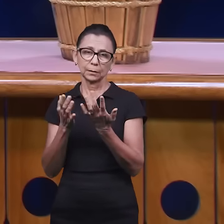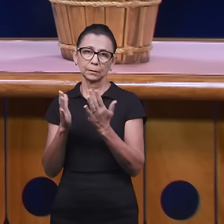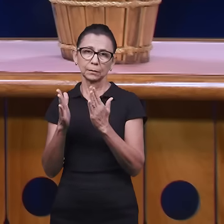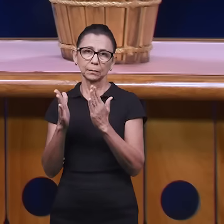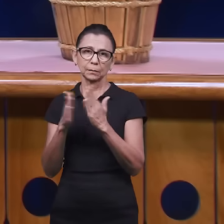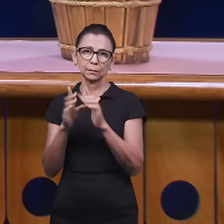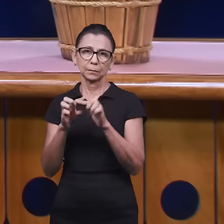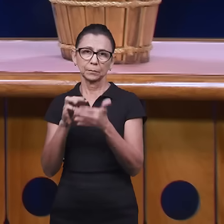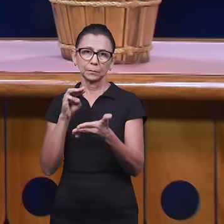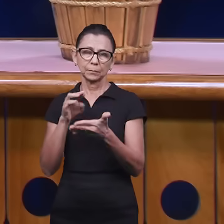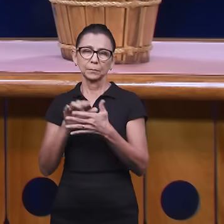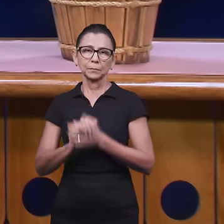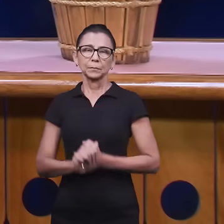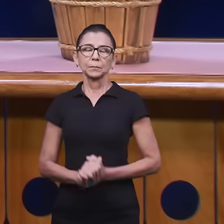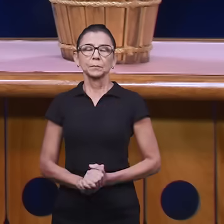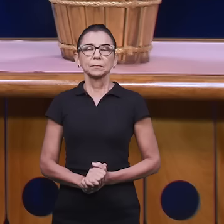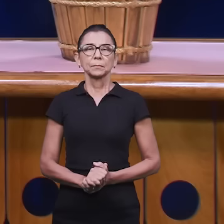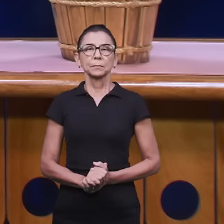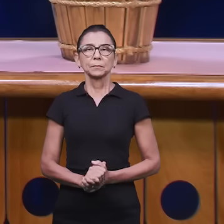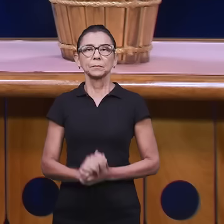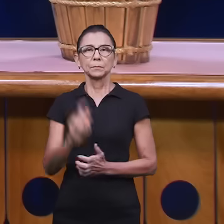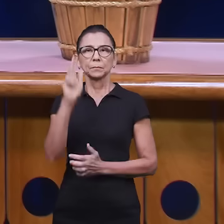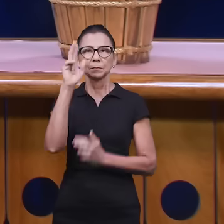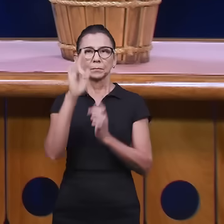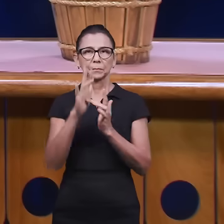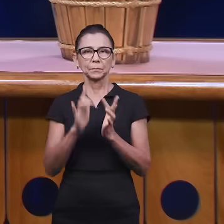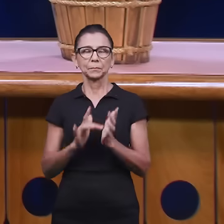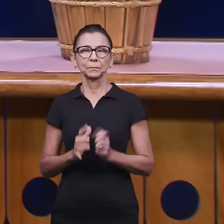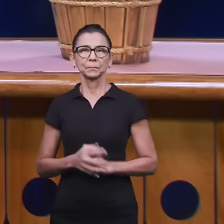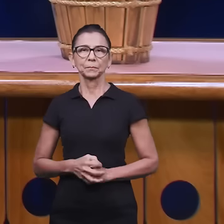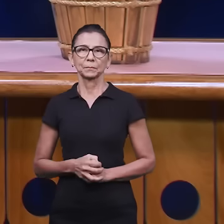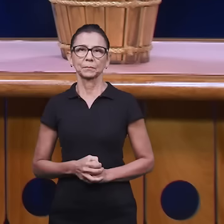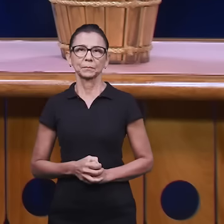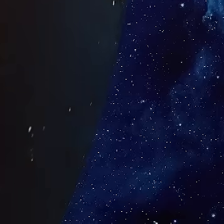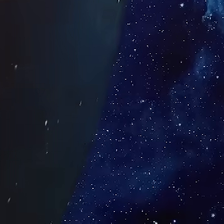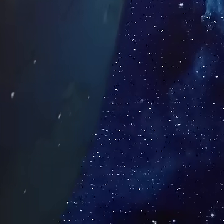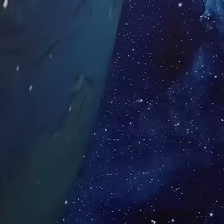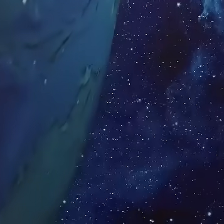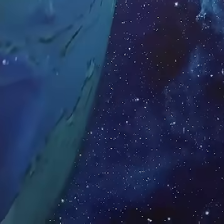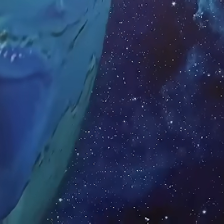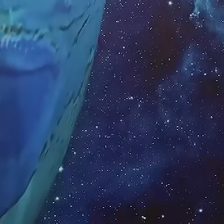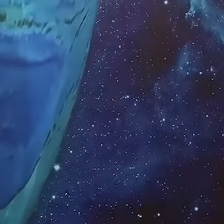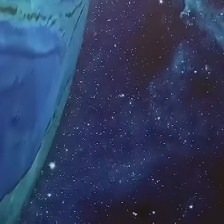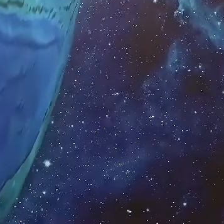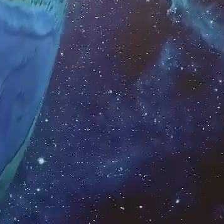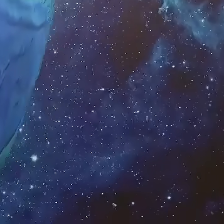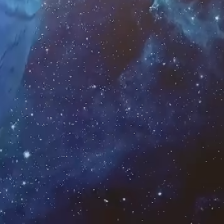da igreja nessa hora. A todos, a parte do Senhor.